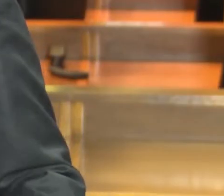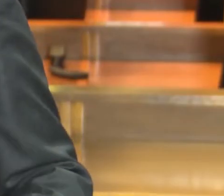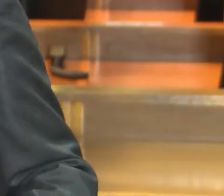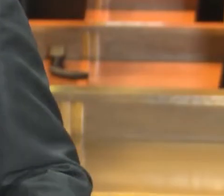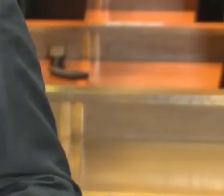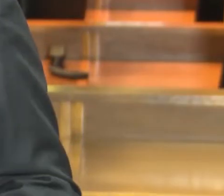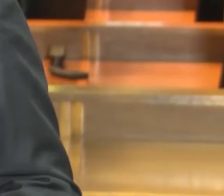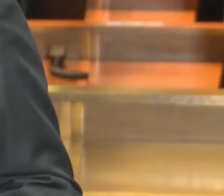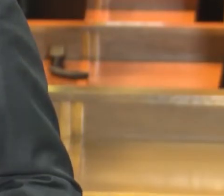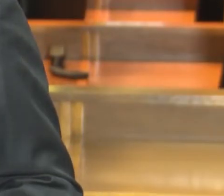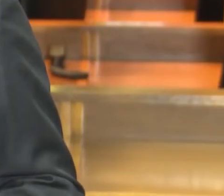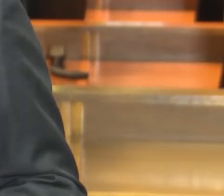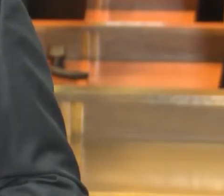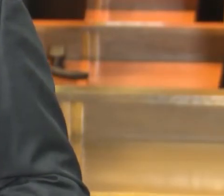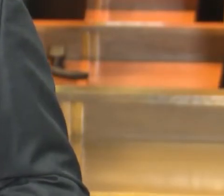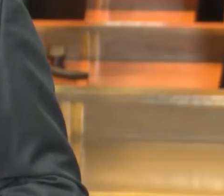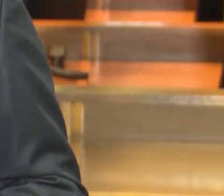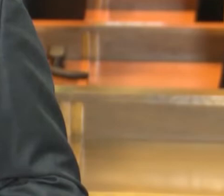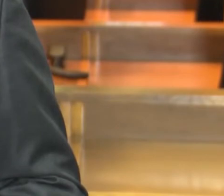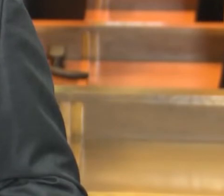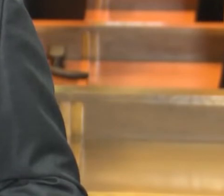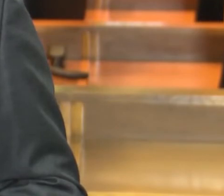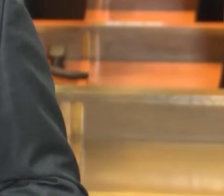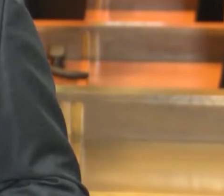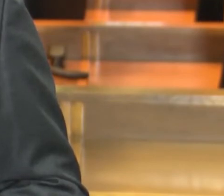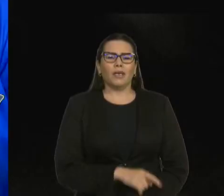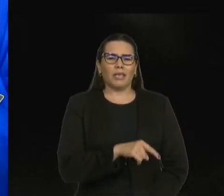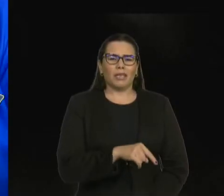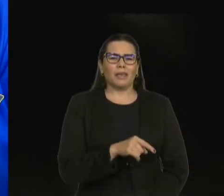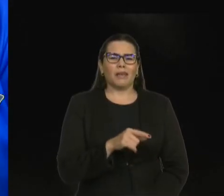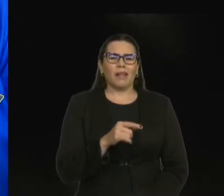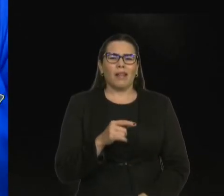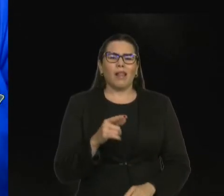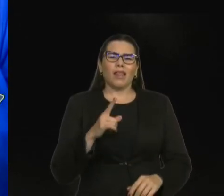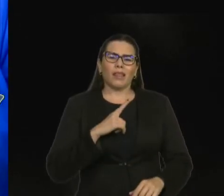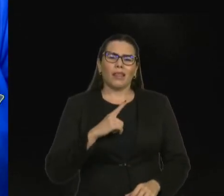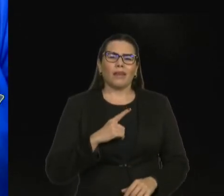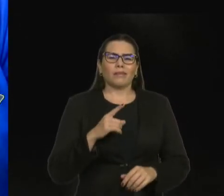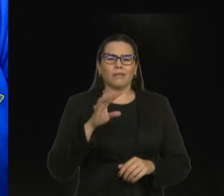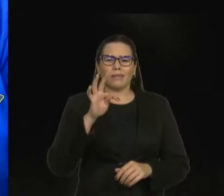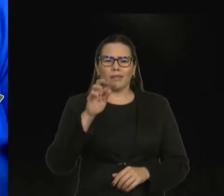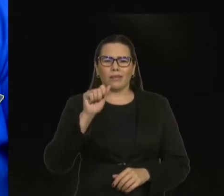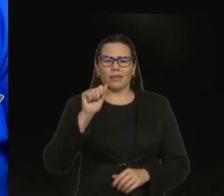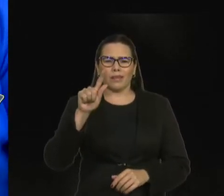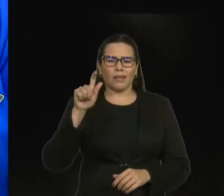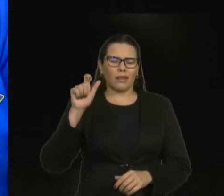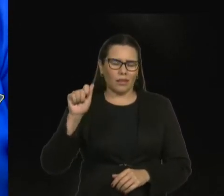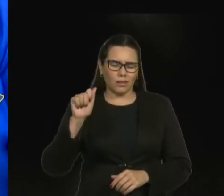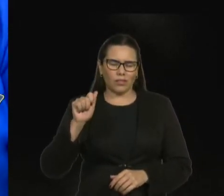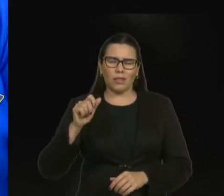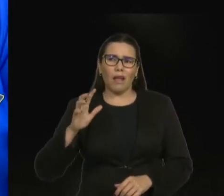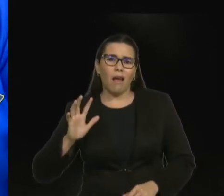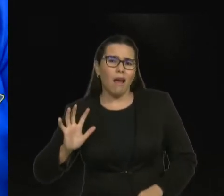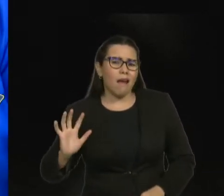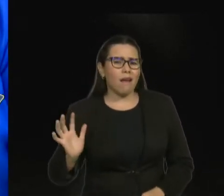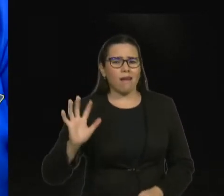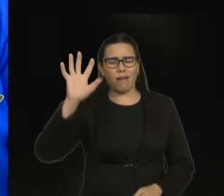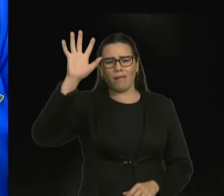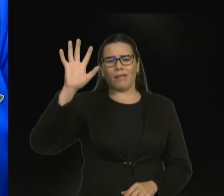dessa defesa feita pelo deputado Duarte Júnior. Vamos aqui aprovar o PEL e os materiais. Vamos aqui